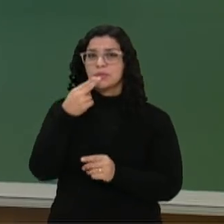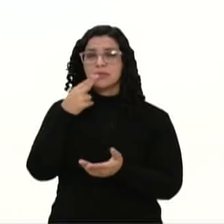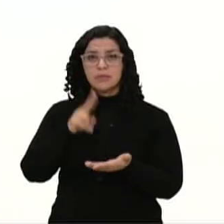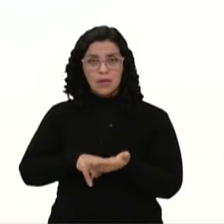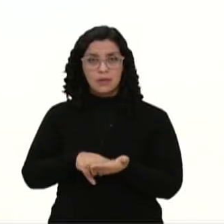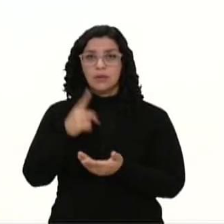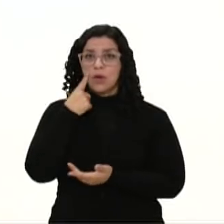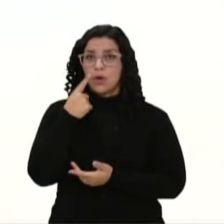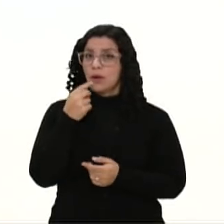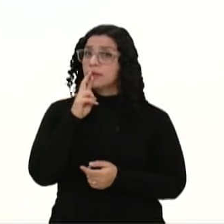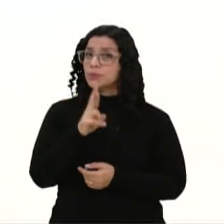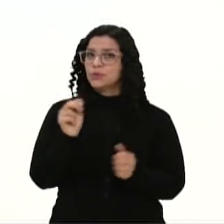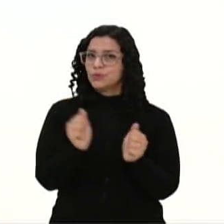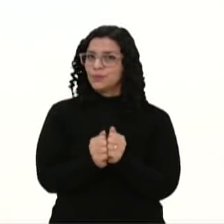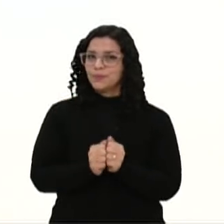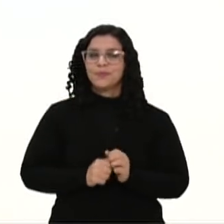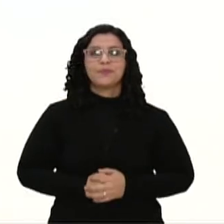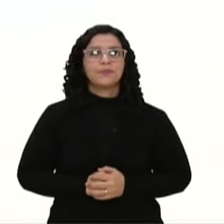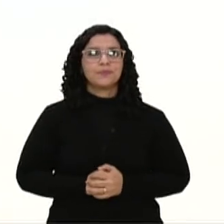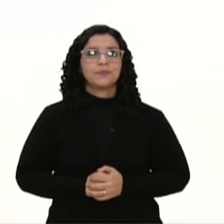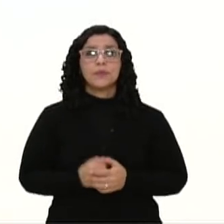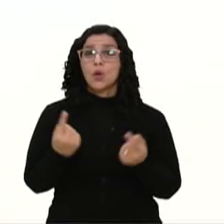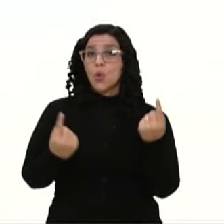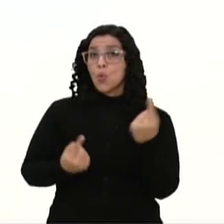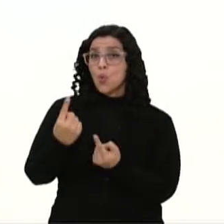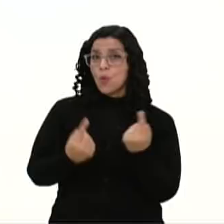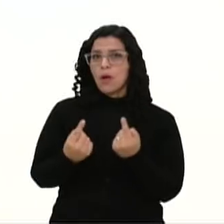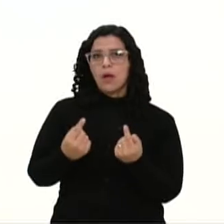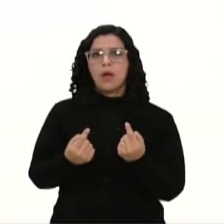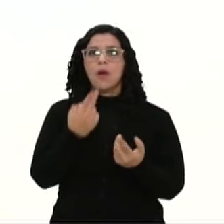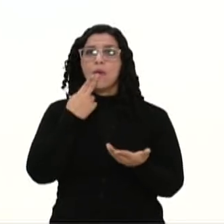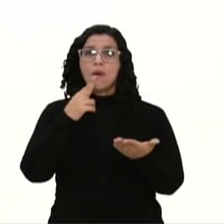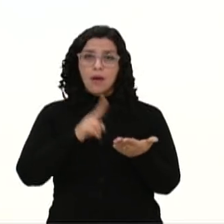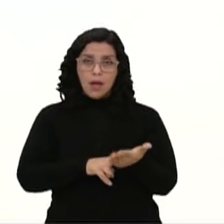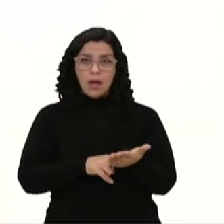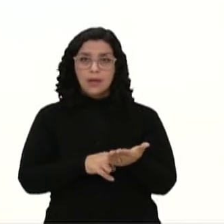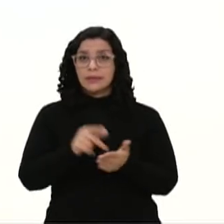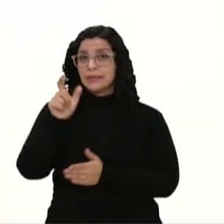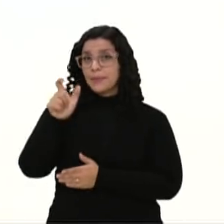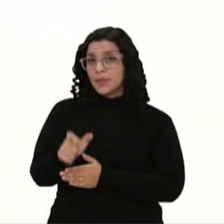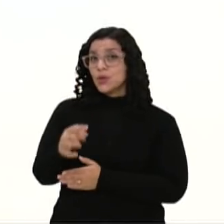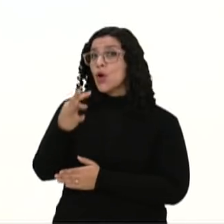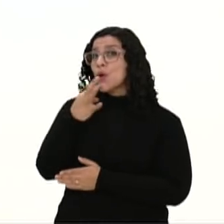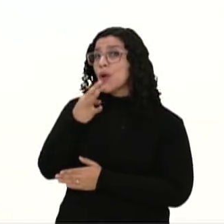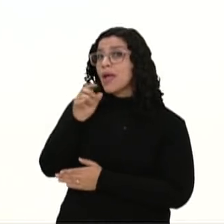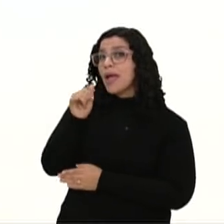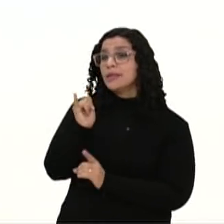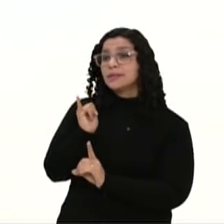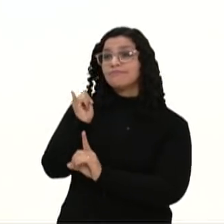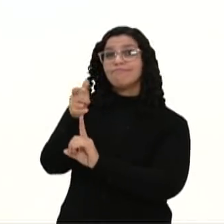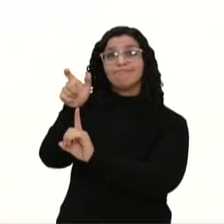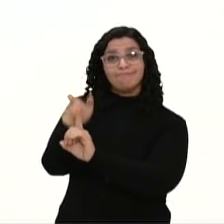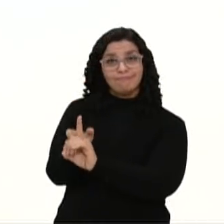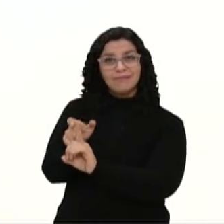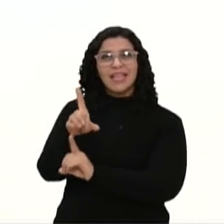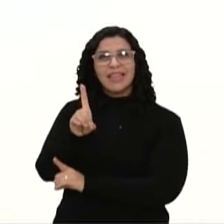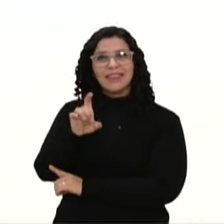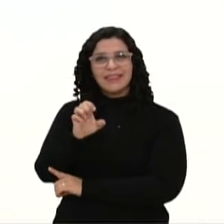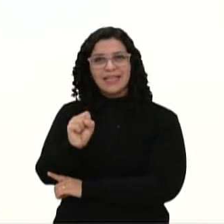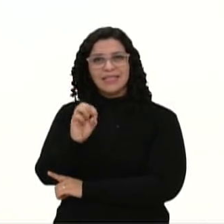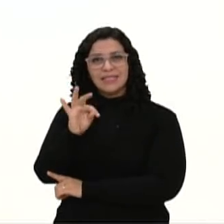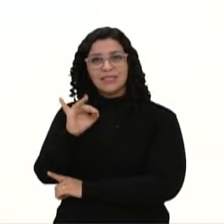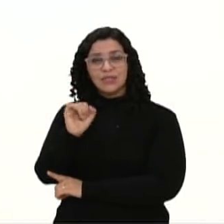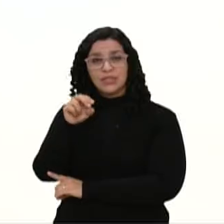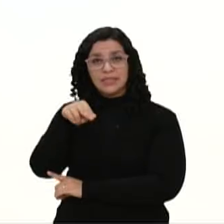Veja só e responda comigo. Em qual das cartas o remetente demonstra conhecer o destinatário e ter uma